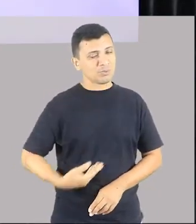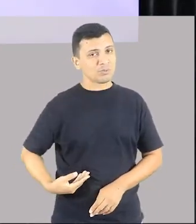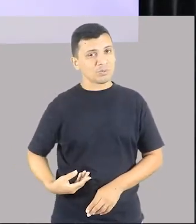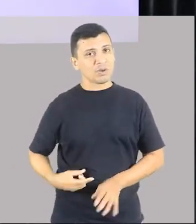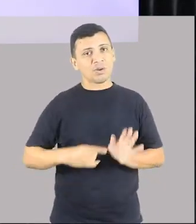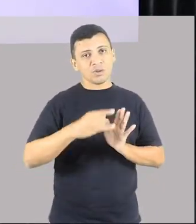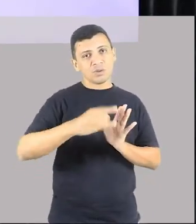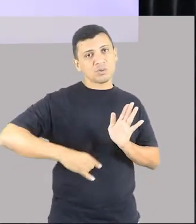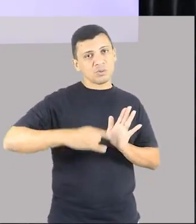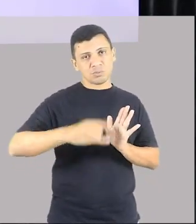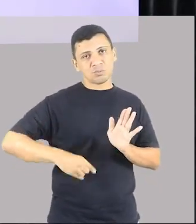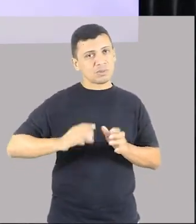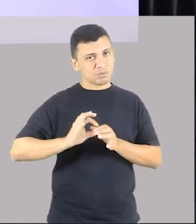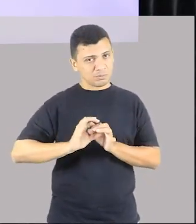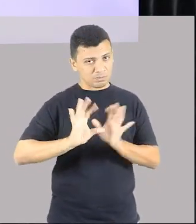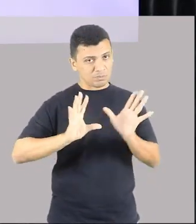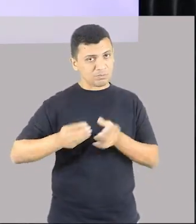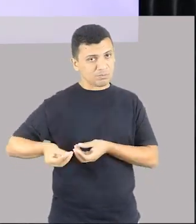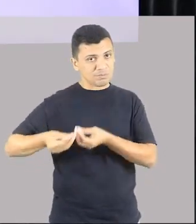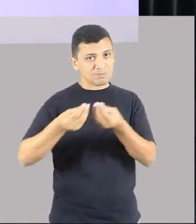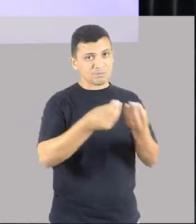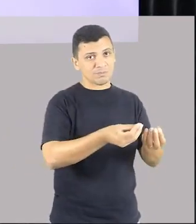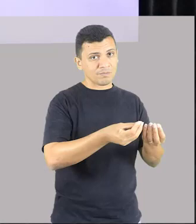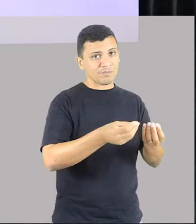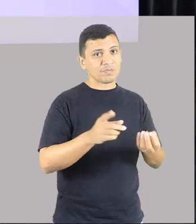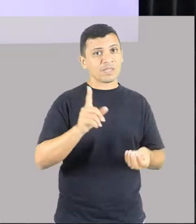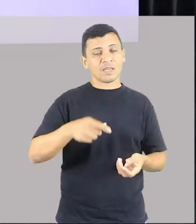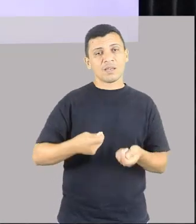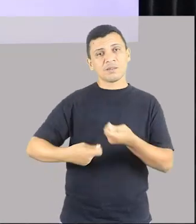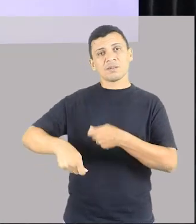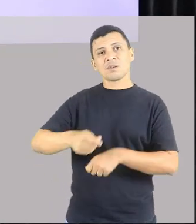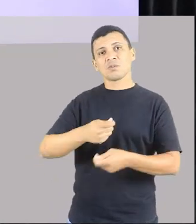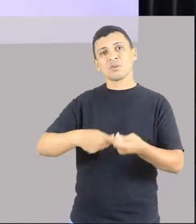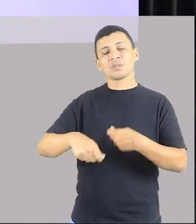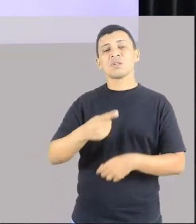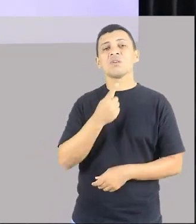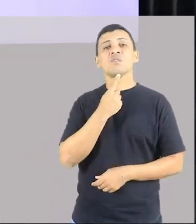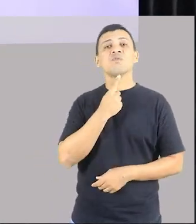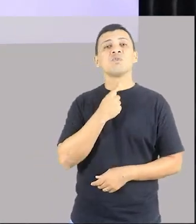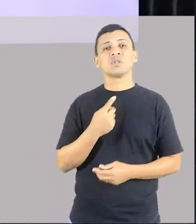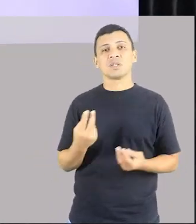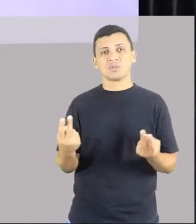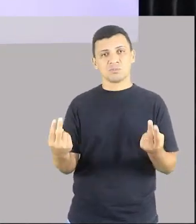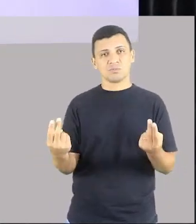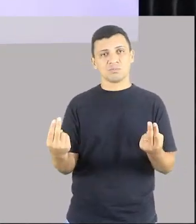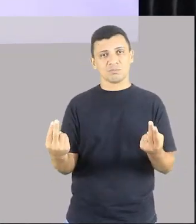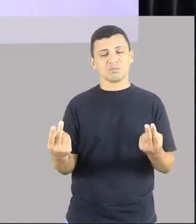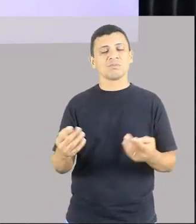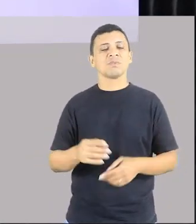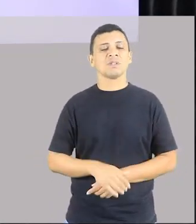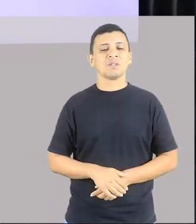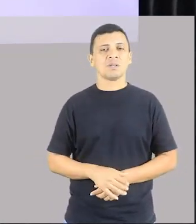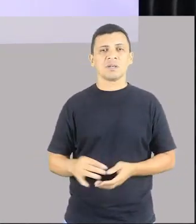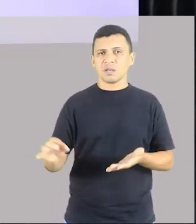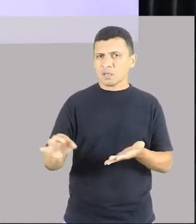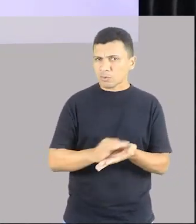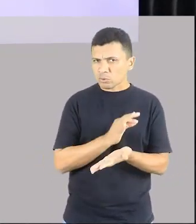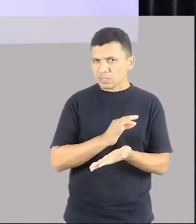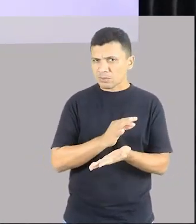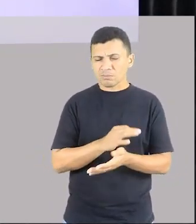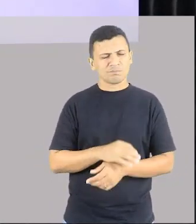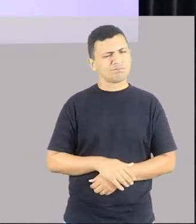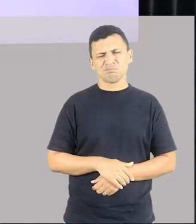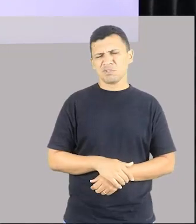aquela autorização. É um ato negocial, ele depende da vontade entre os dois. Ele é um contrato? Não